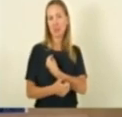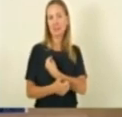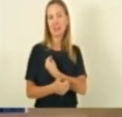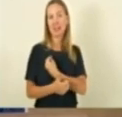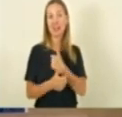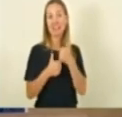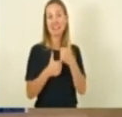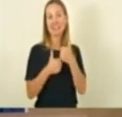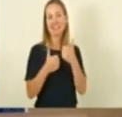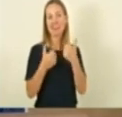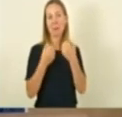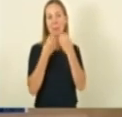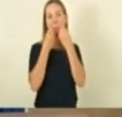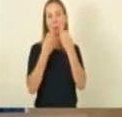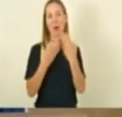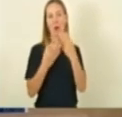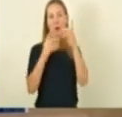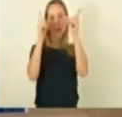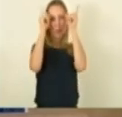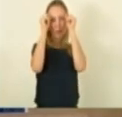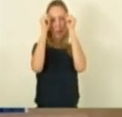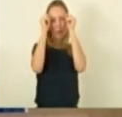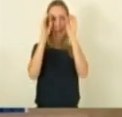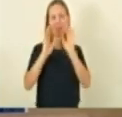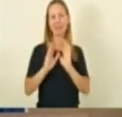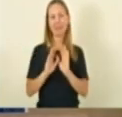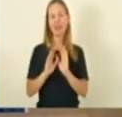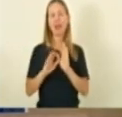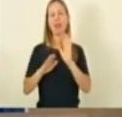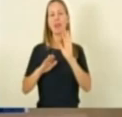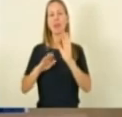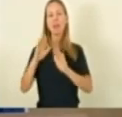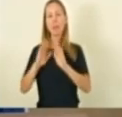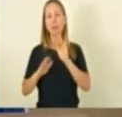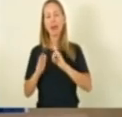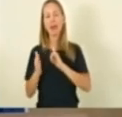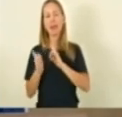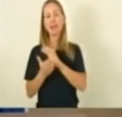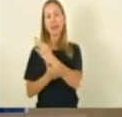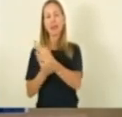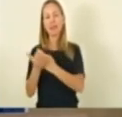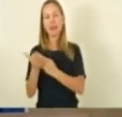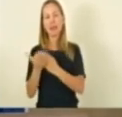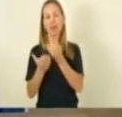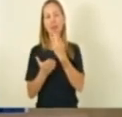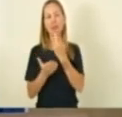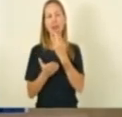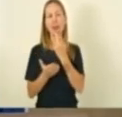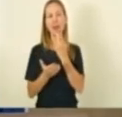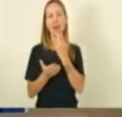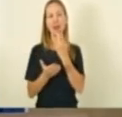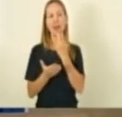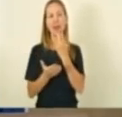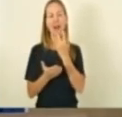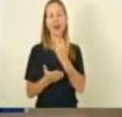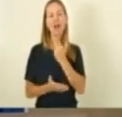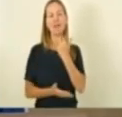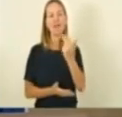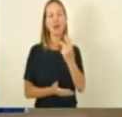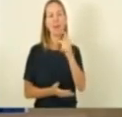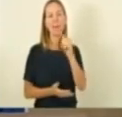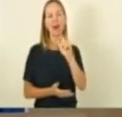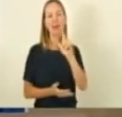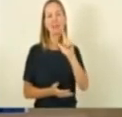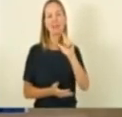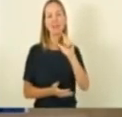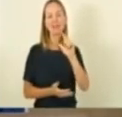que estava correto. É, muitas vezes você encontra textos falando, chamando isso de a aposta de Pascal. Então,